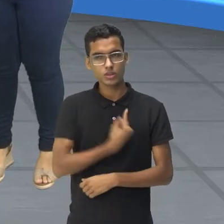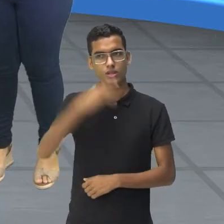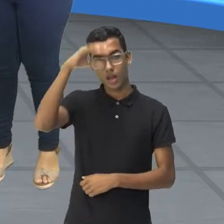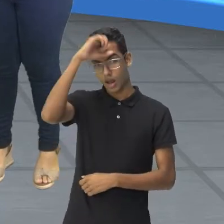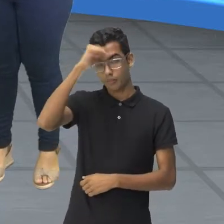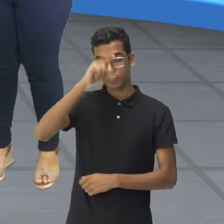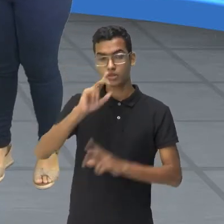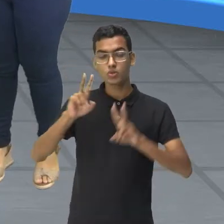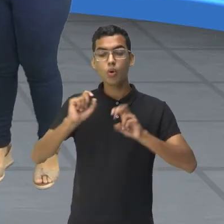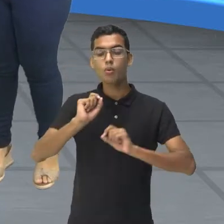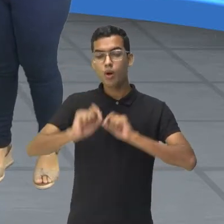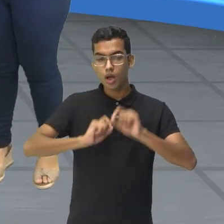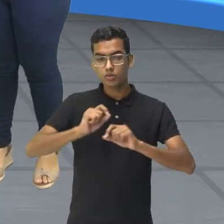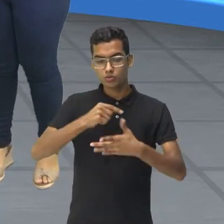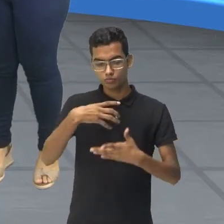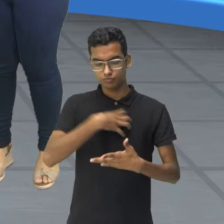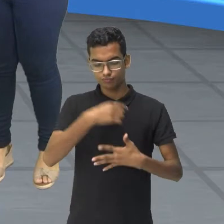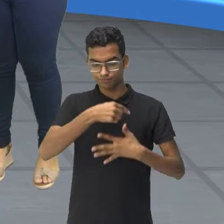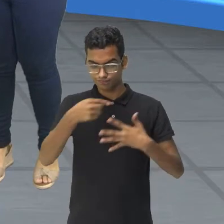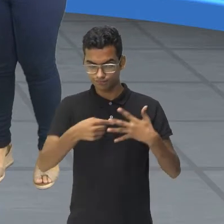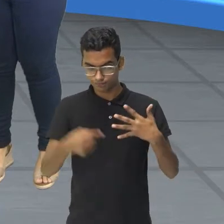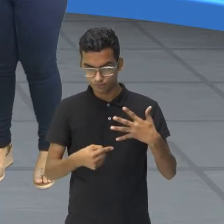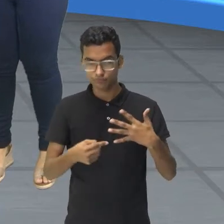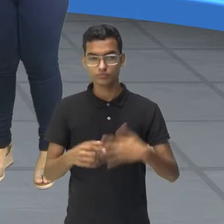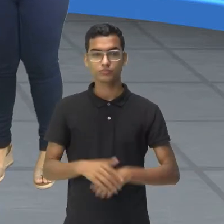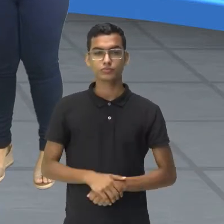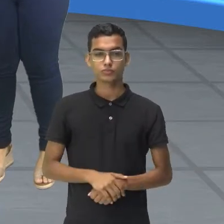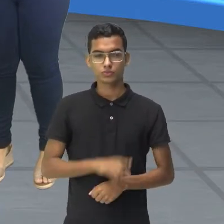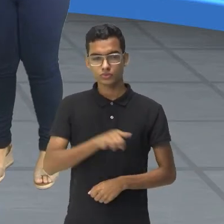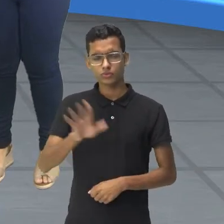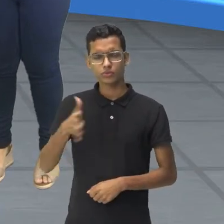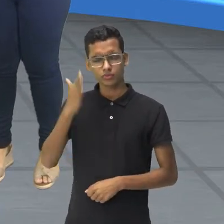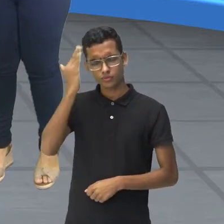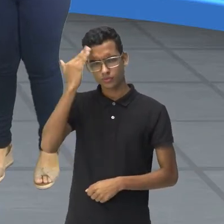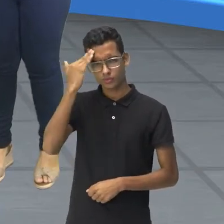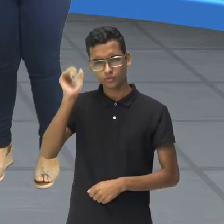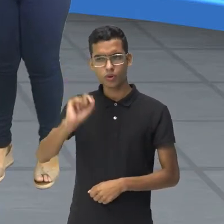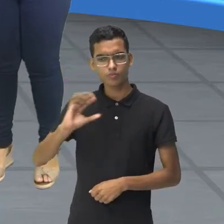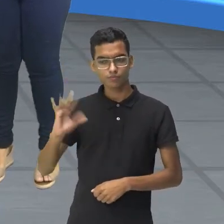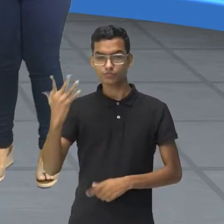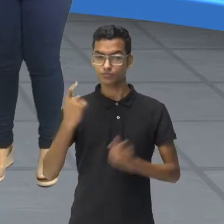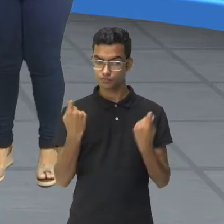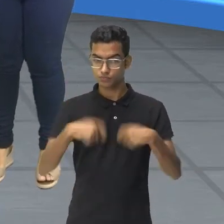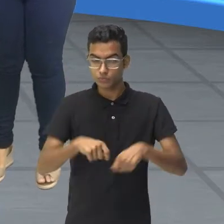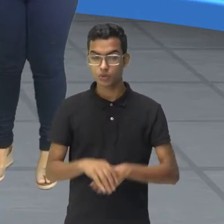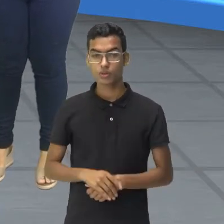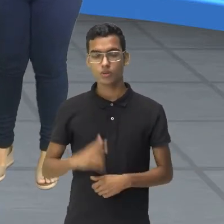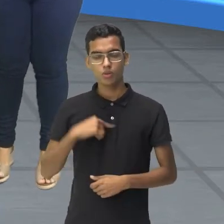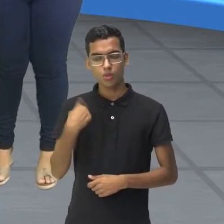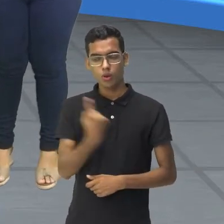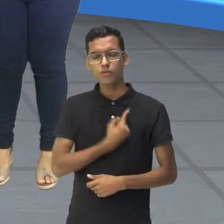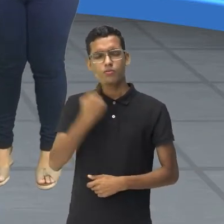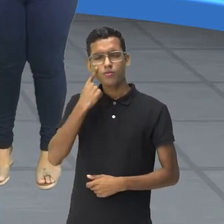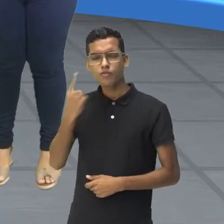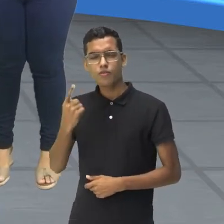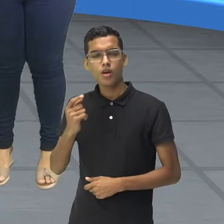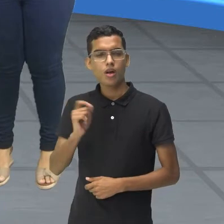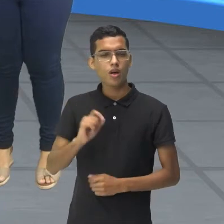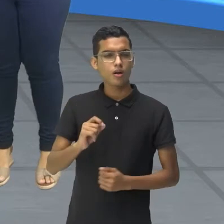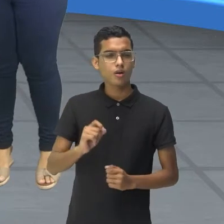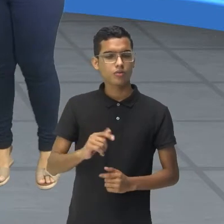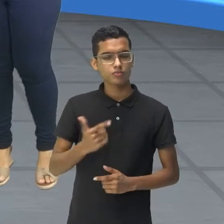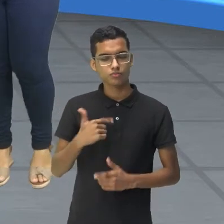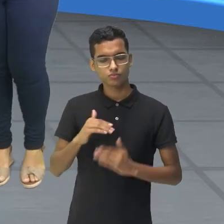vocês já viram, isso já não é mais uma interrogação, vocês já sabem o que pode acontecer, nós vamos verificar outra parte. Vamos